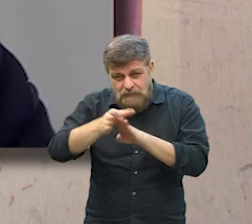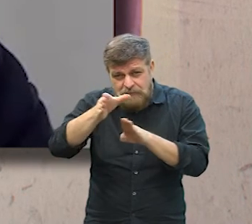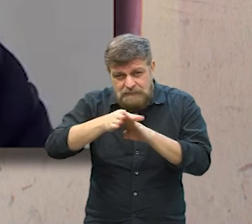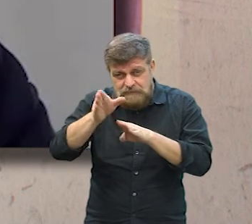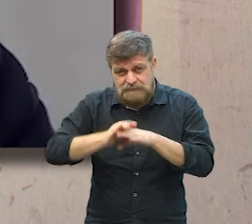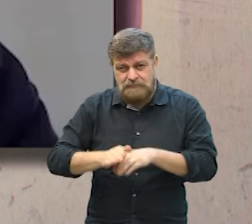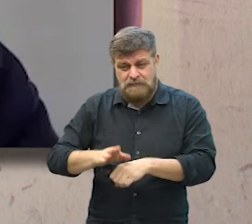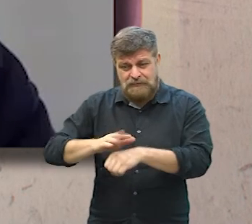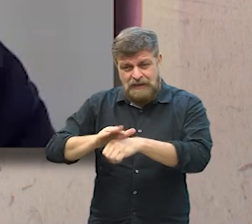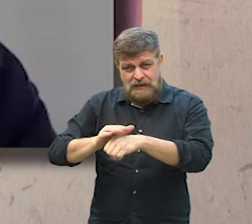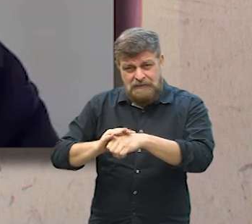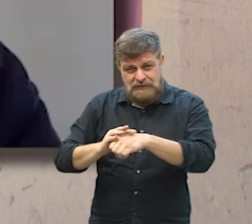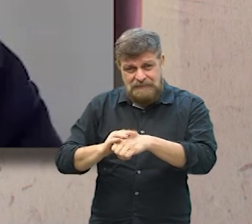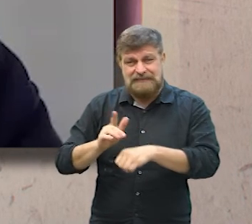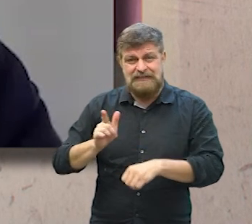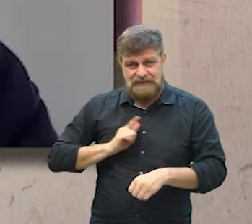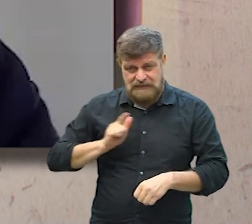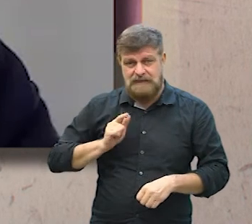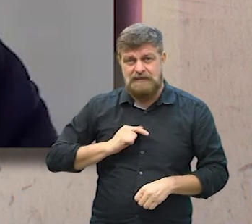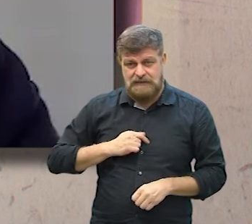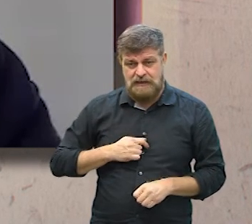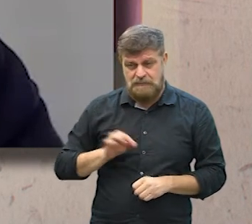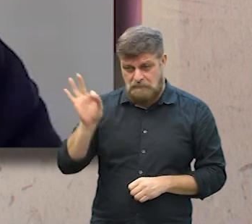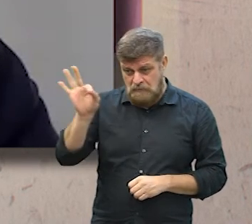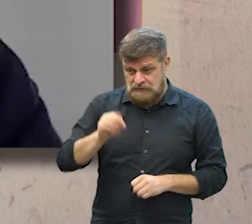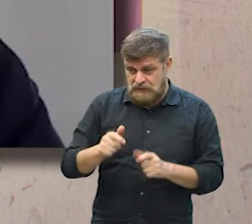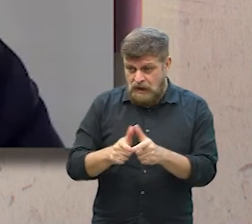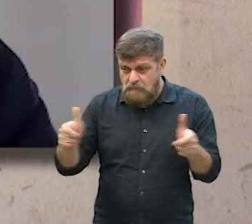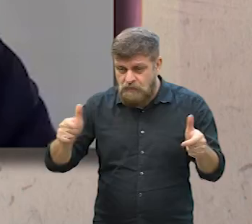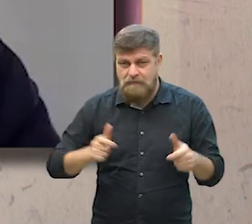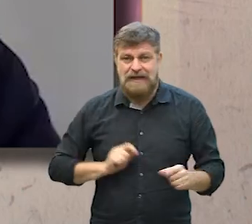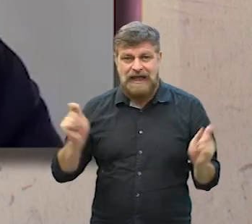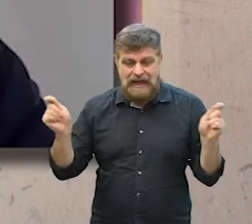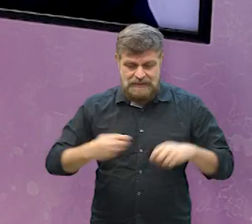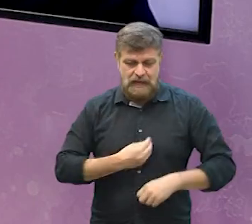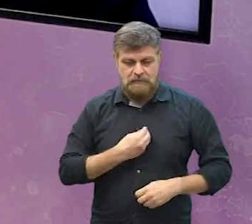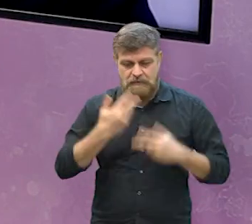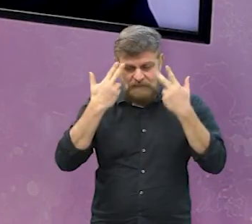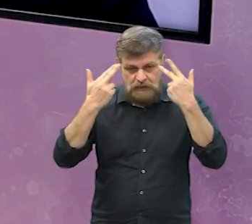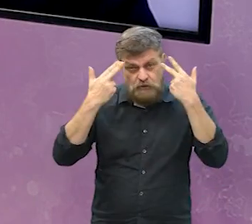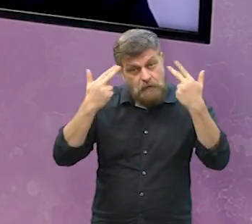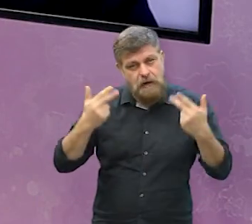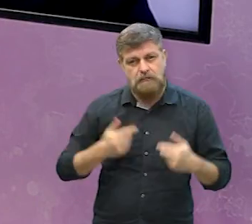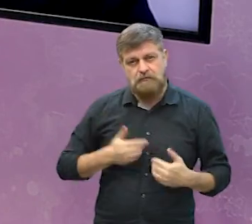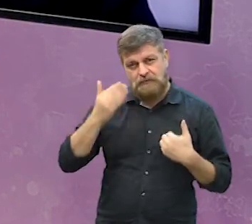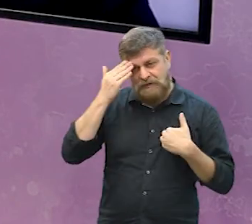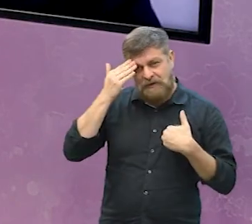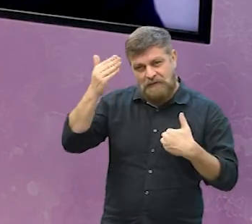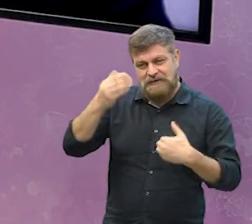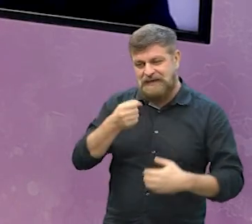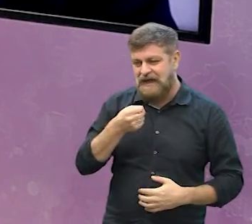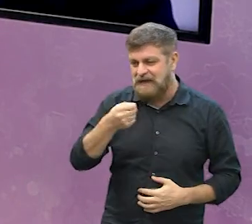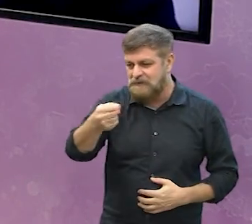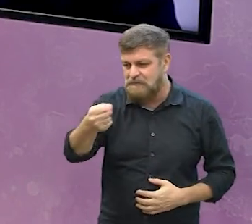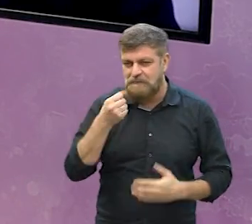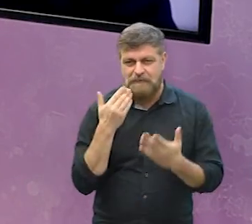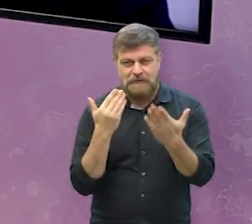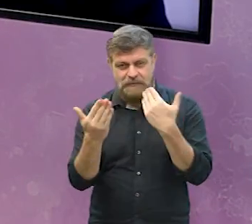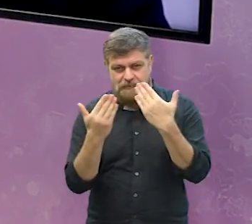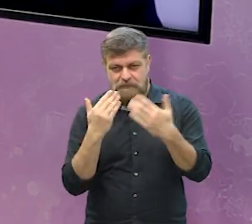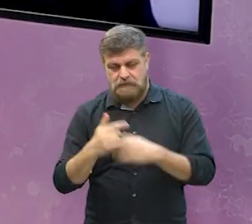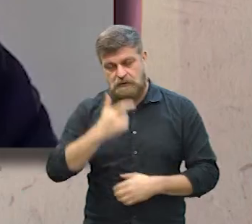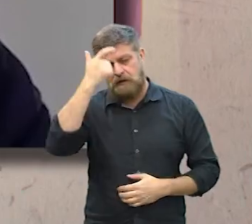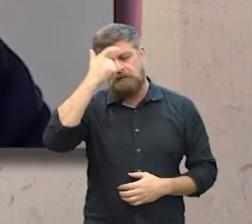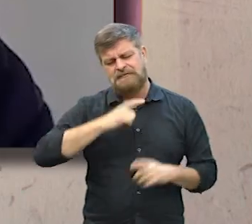mensagem, acho que é uma doença muito frequente, mas uma vez que bem tratada, o paciente vai ter uma vida normal. Doutor Pedro, muito obrigada por aceitar o nosso